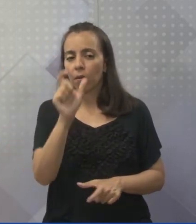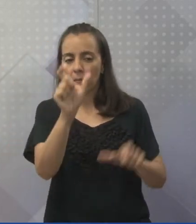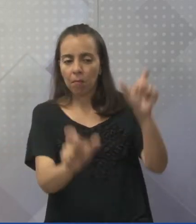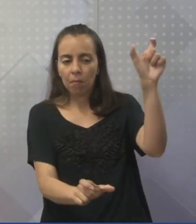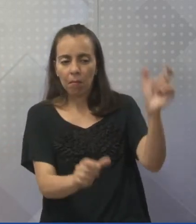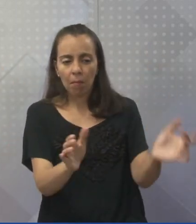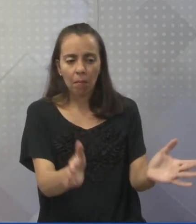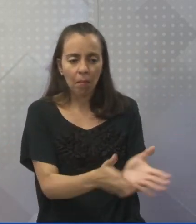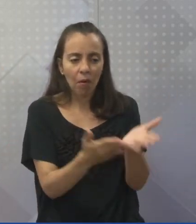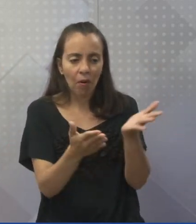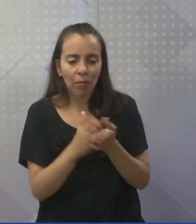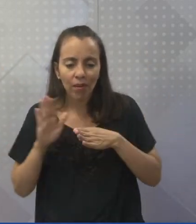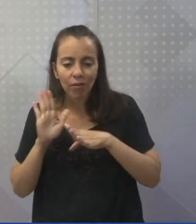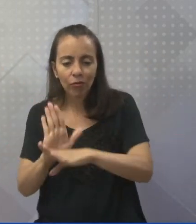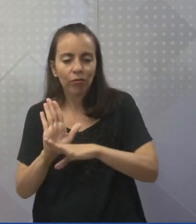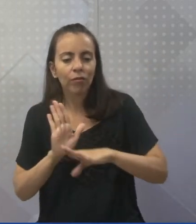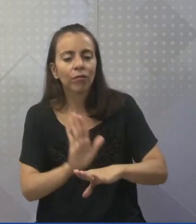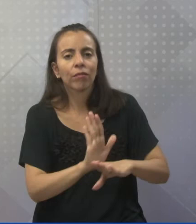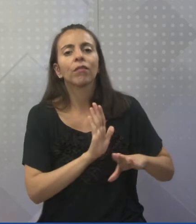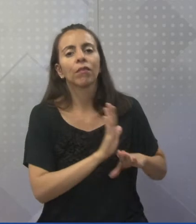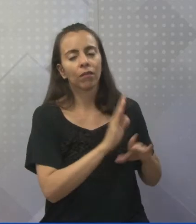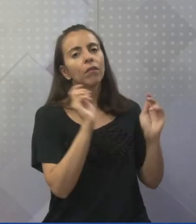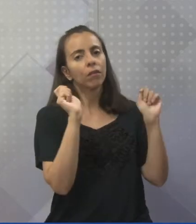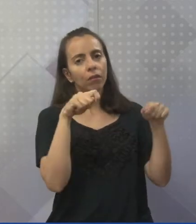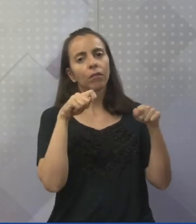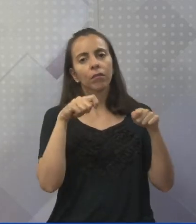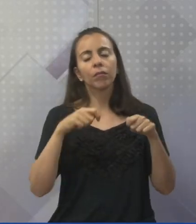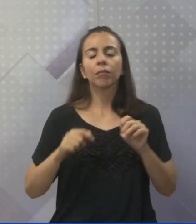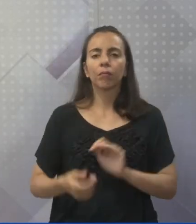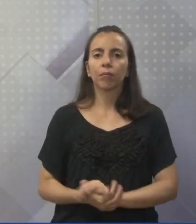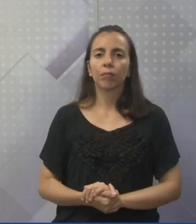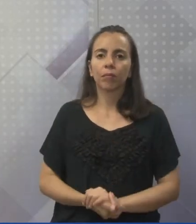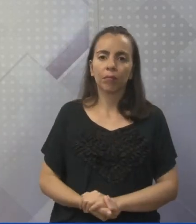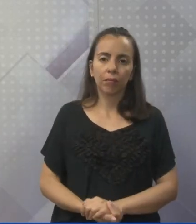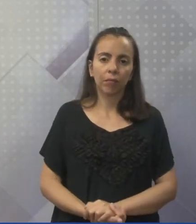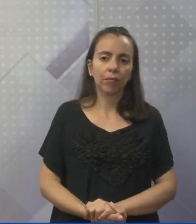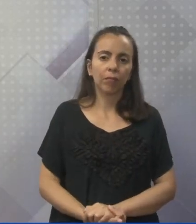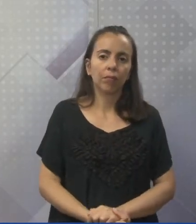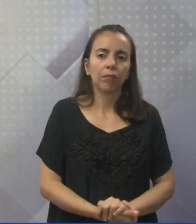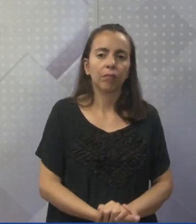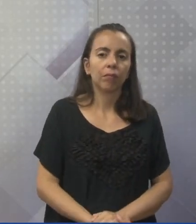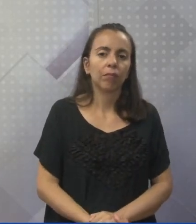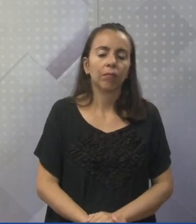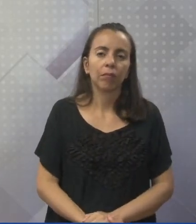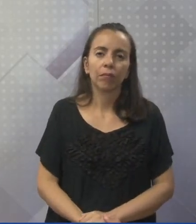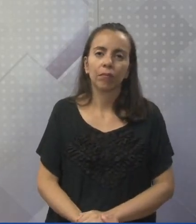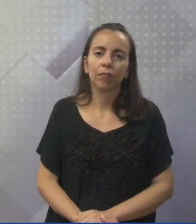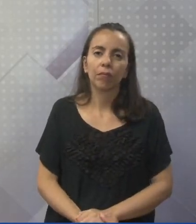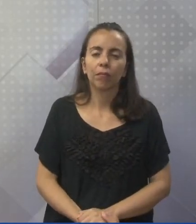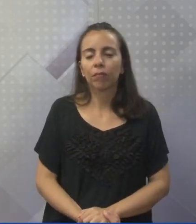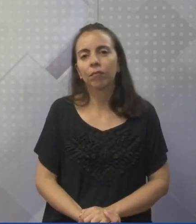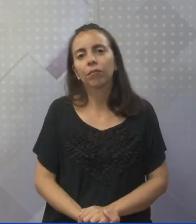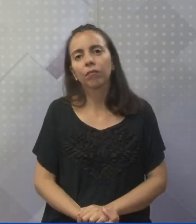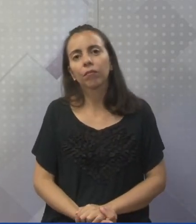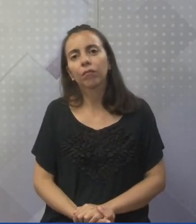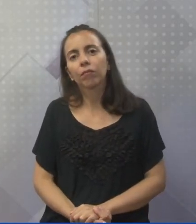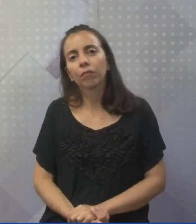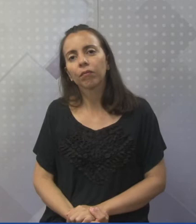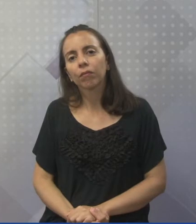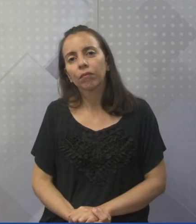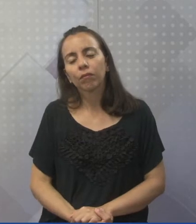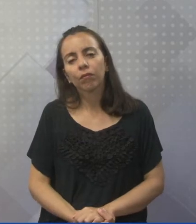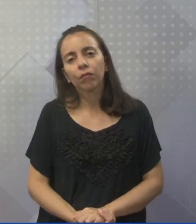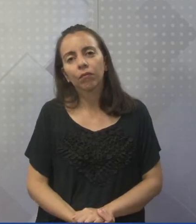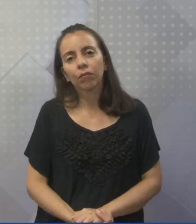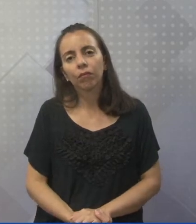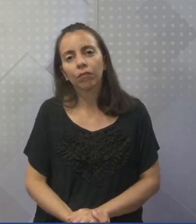pobres. Então, novamente aí, ó, o be se transformou em were, né? E o verbo help foi associado a